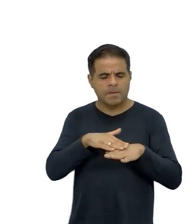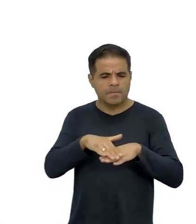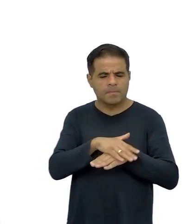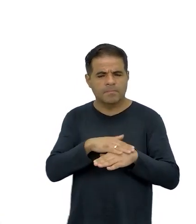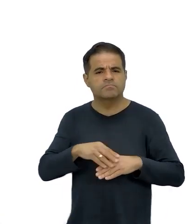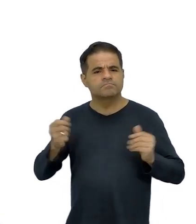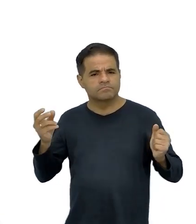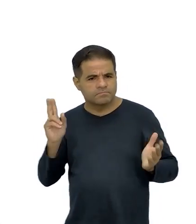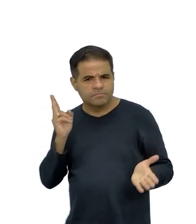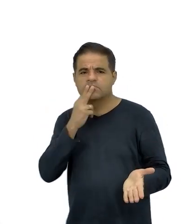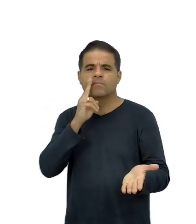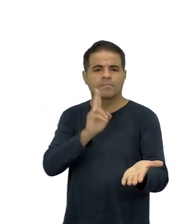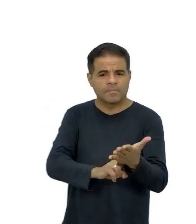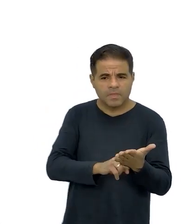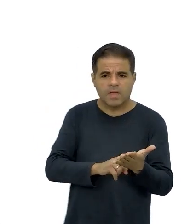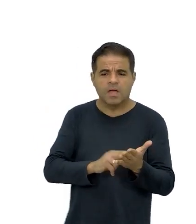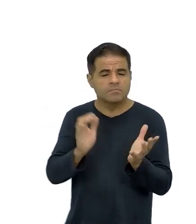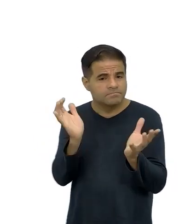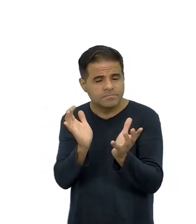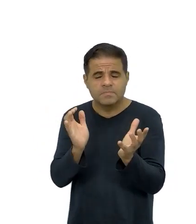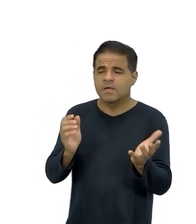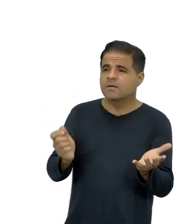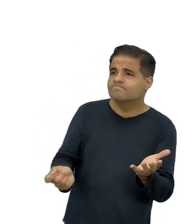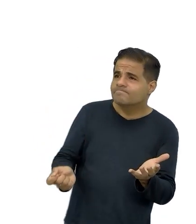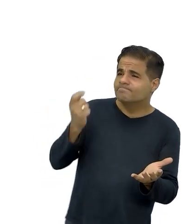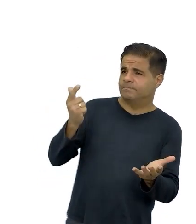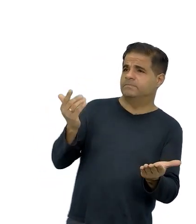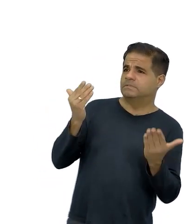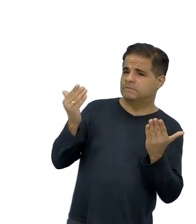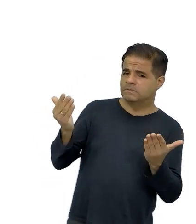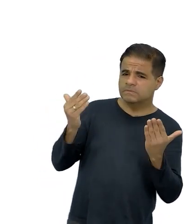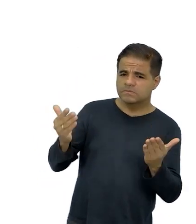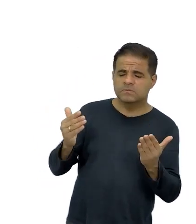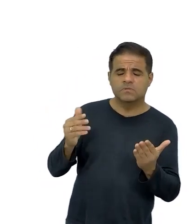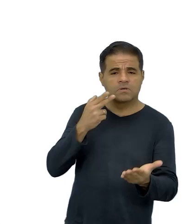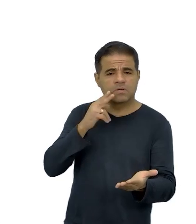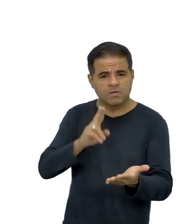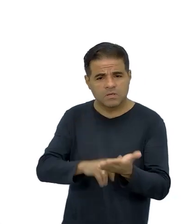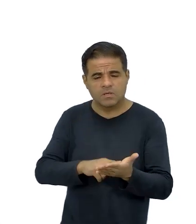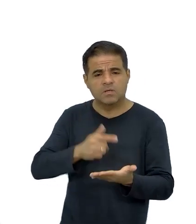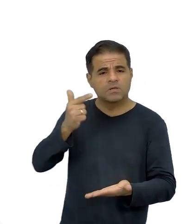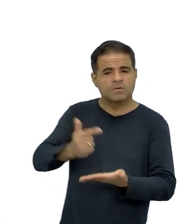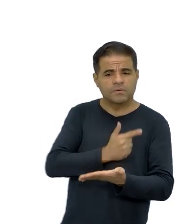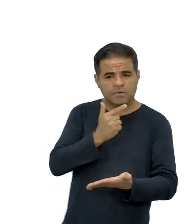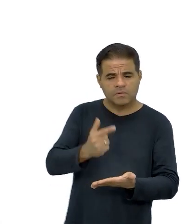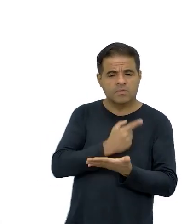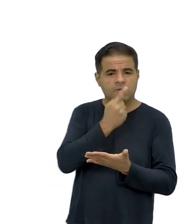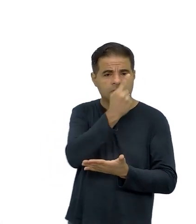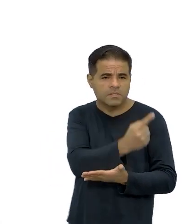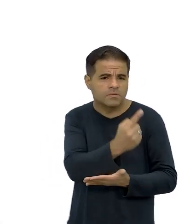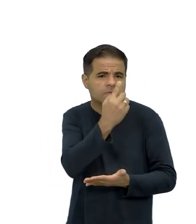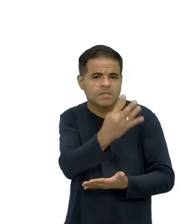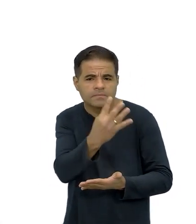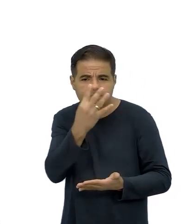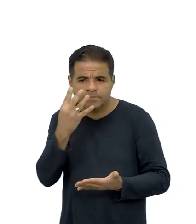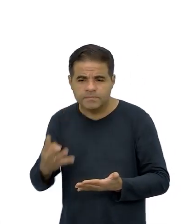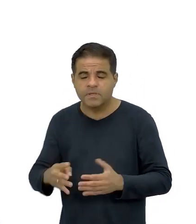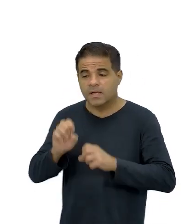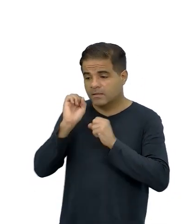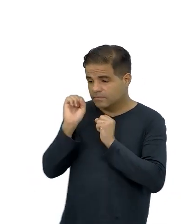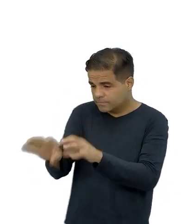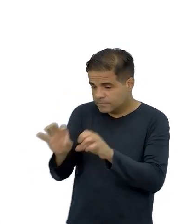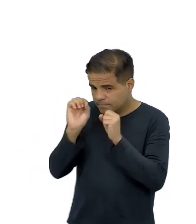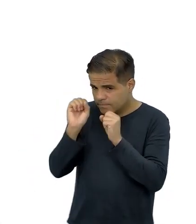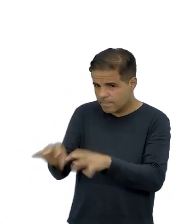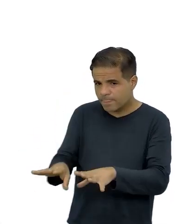da carta. Há um equívoco, tá, pessoal, aí no caderno do professor, na página 144, porque as orientações